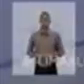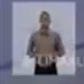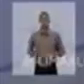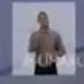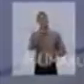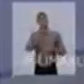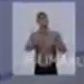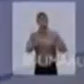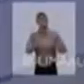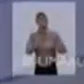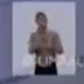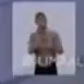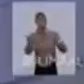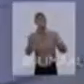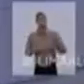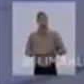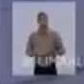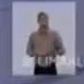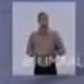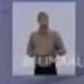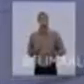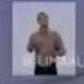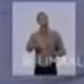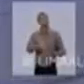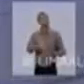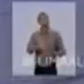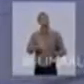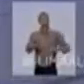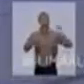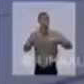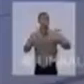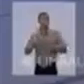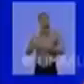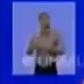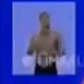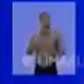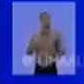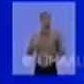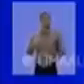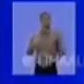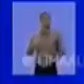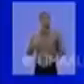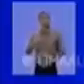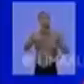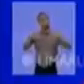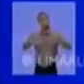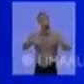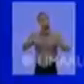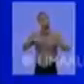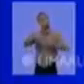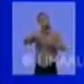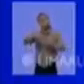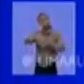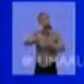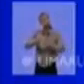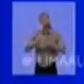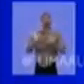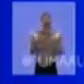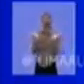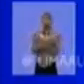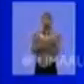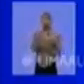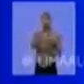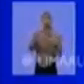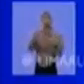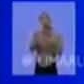Boa noite. Nós estamos aqui na TV Globo e eu não poderia deixar de registrar que esta emissora apoiou o